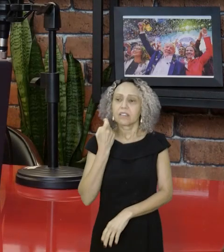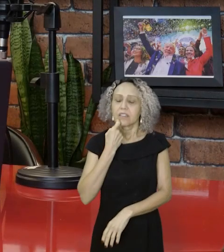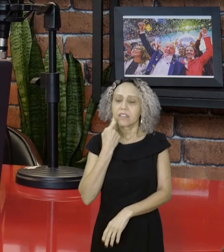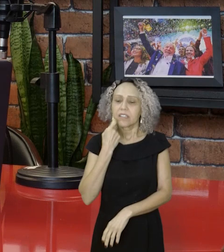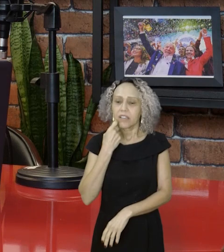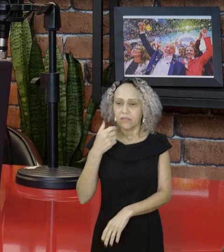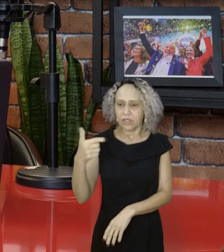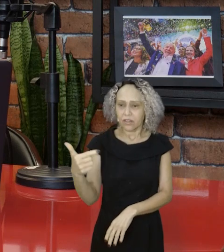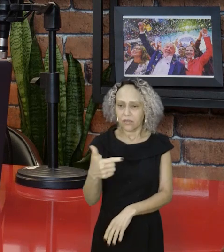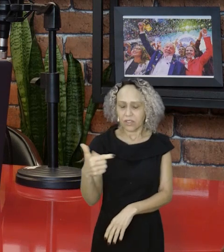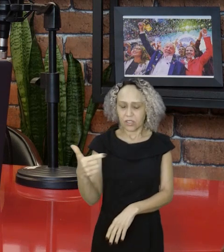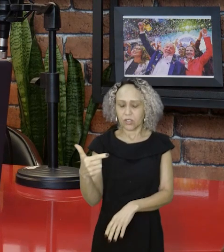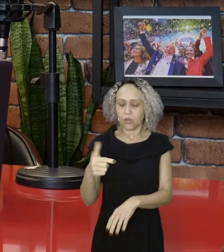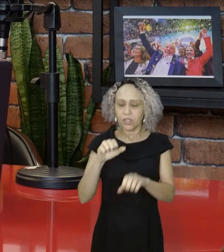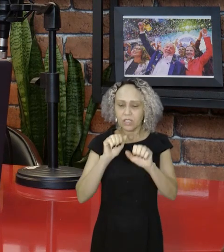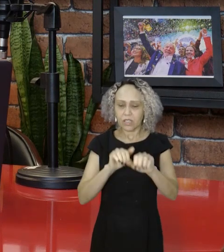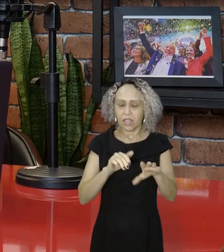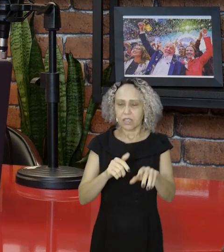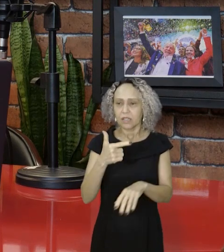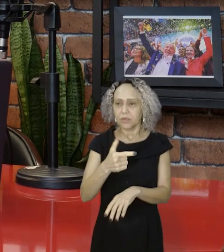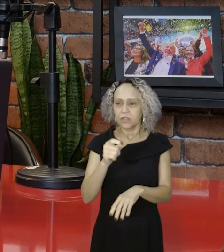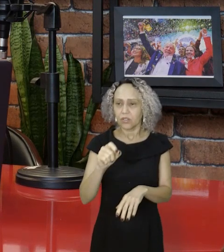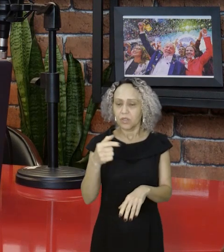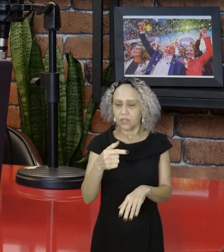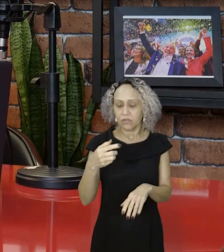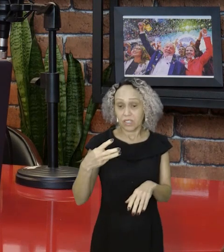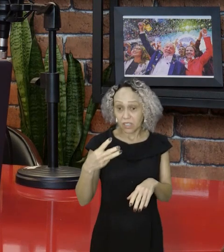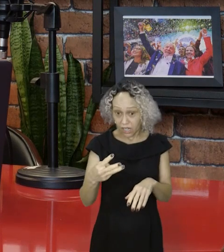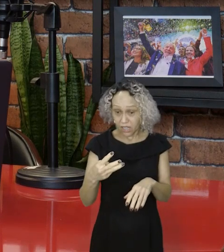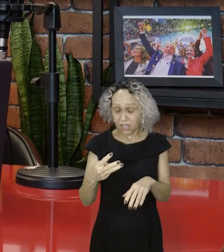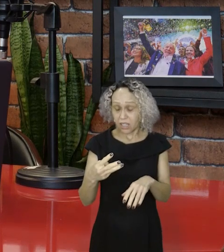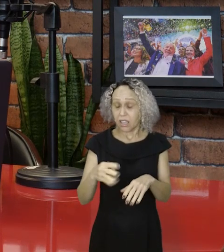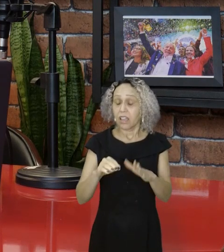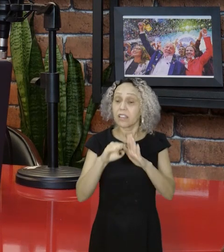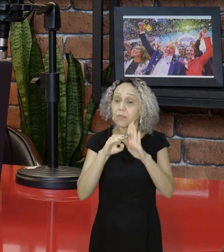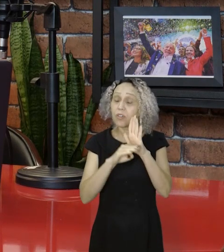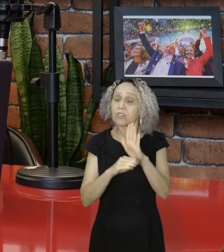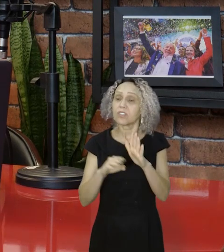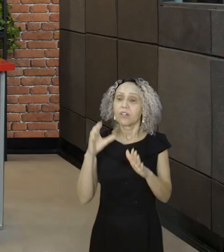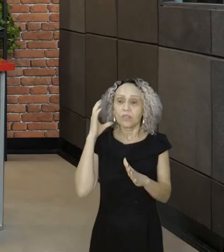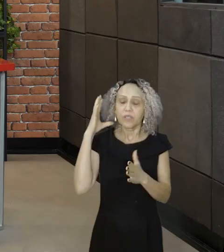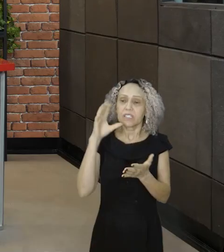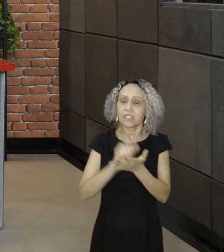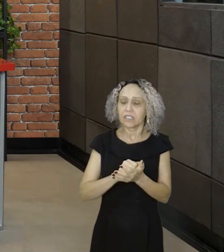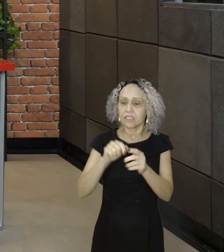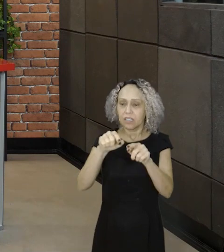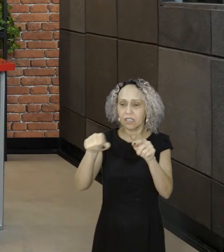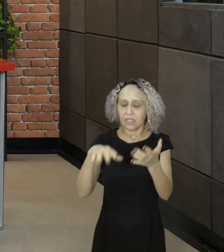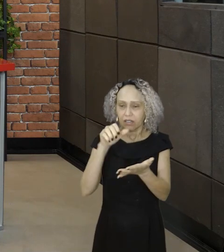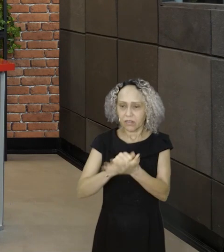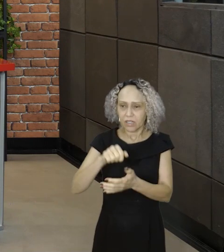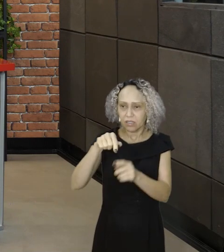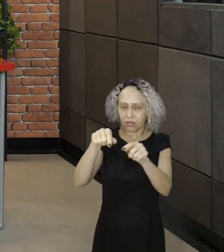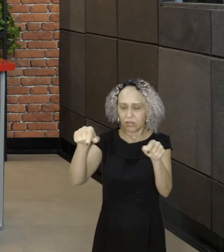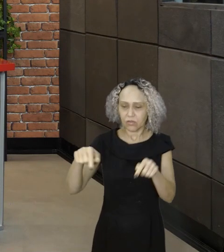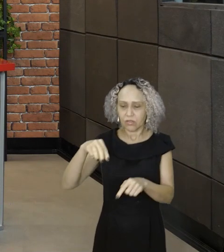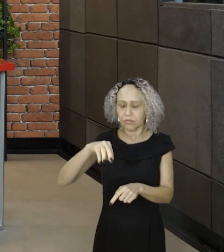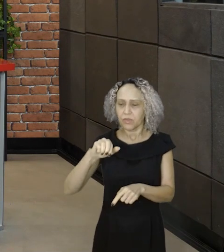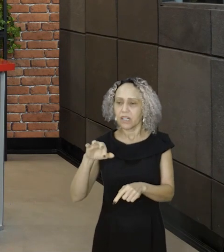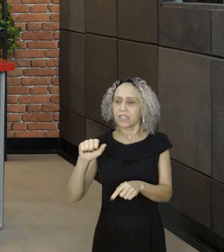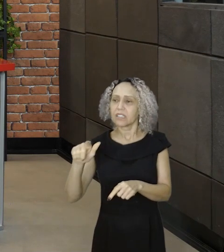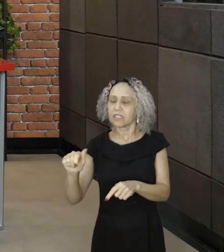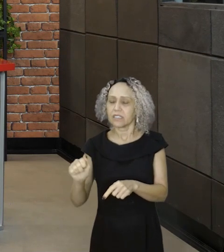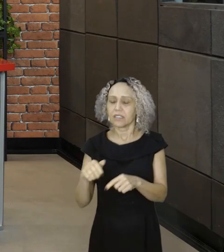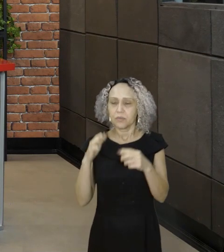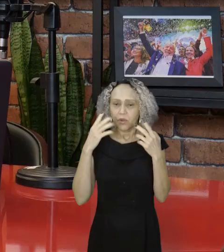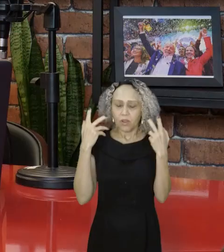Sexta-feira, 22 de setembro de 2023. Esta produção do PTcast está sendo gravada do estúdio Marisa Letícia. Meus